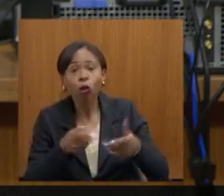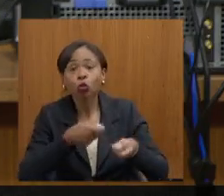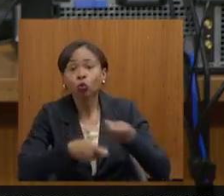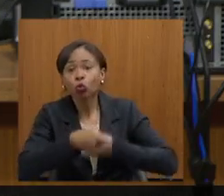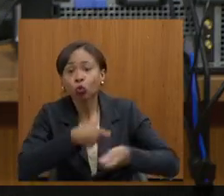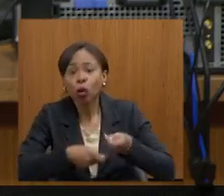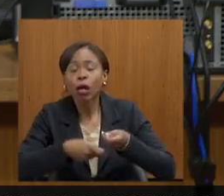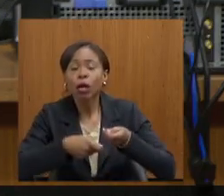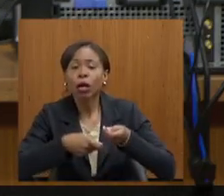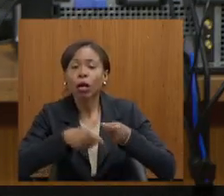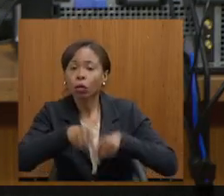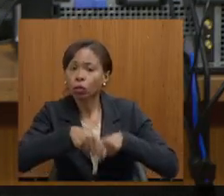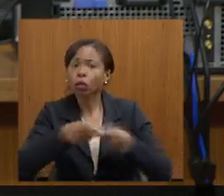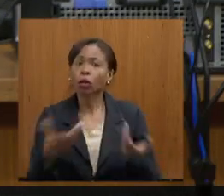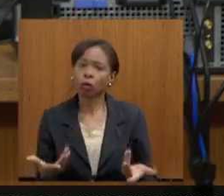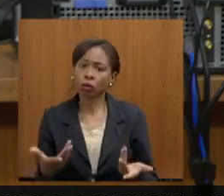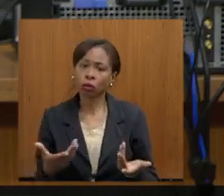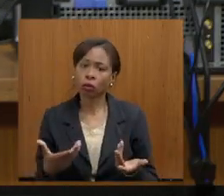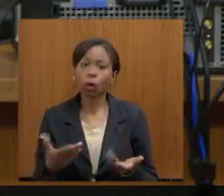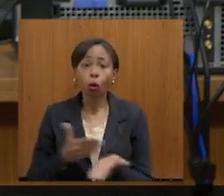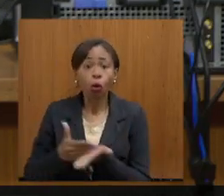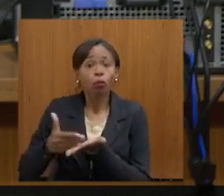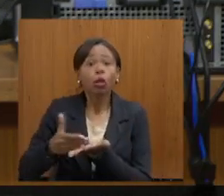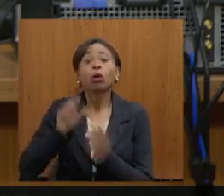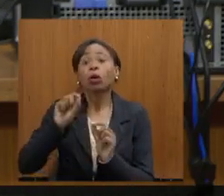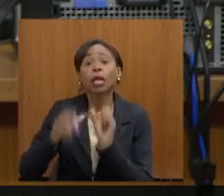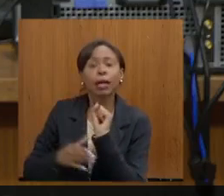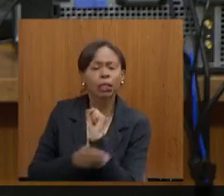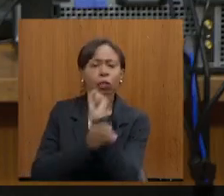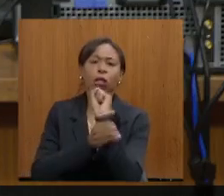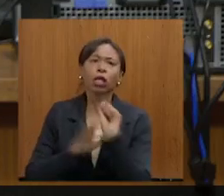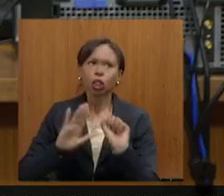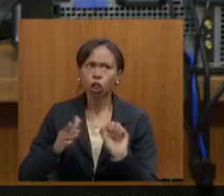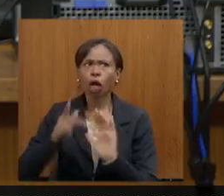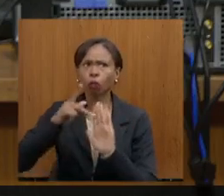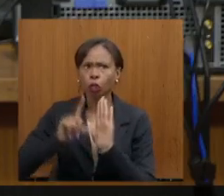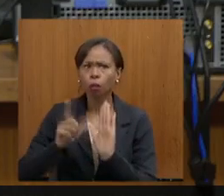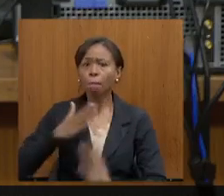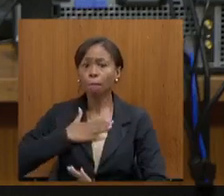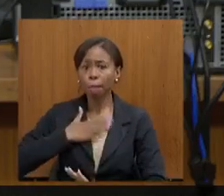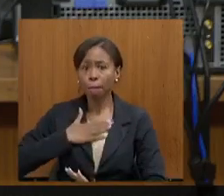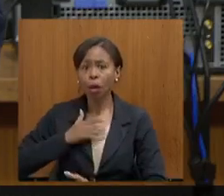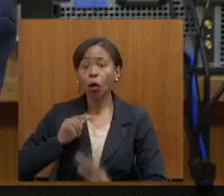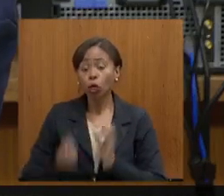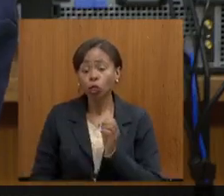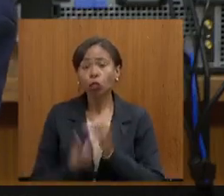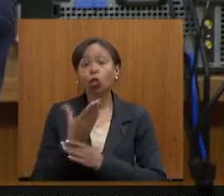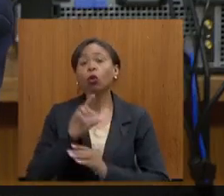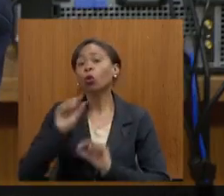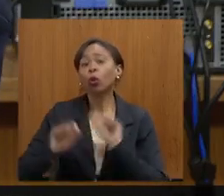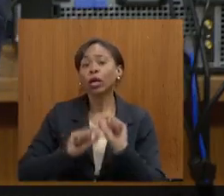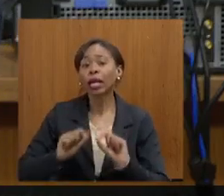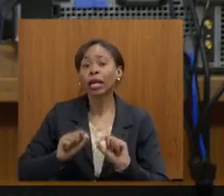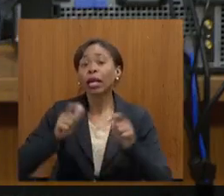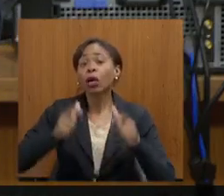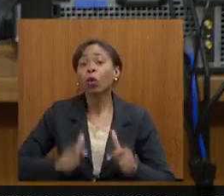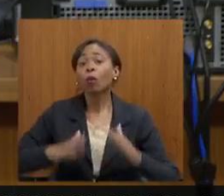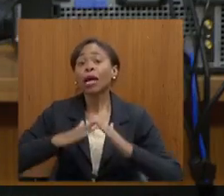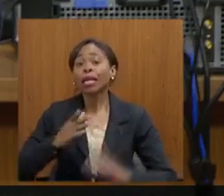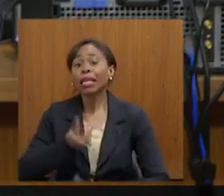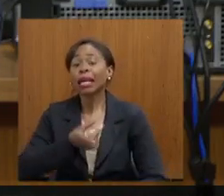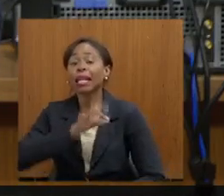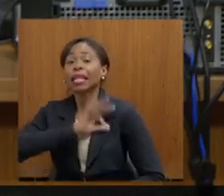como nós vamos fazer na segurança hoje Nós criamos e cruzem com iniciativa minha um projeto de lei e criança uma delegacia Rural